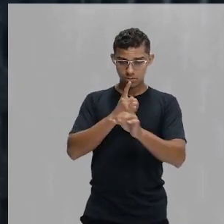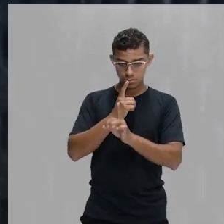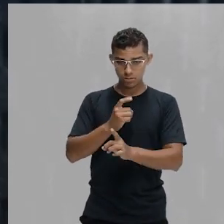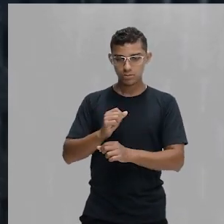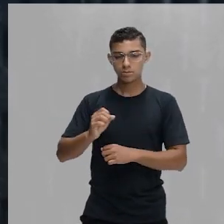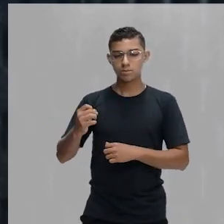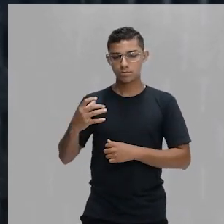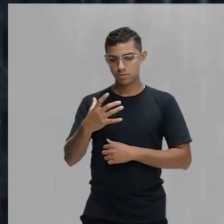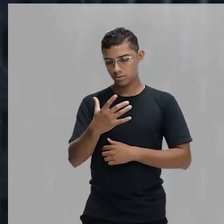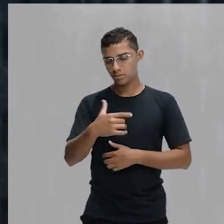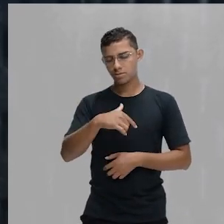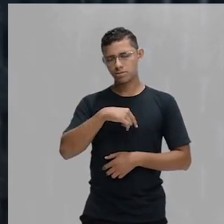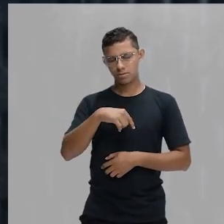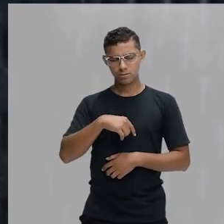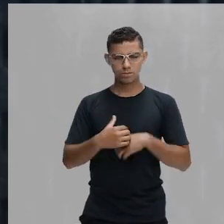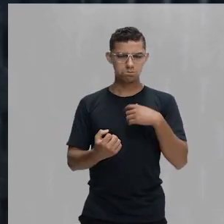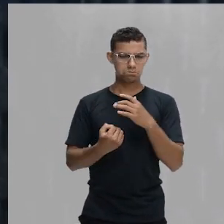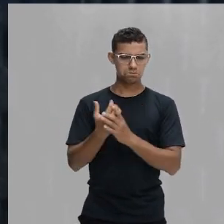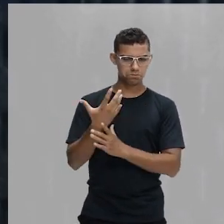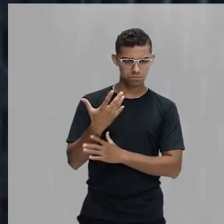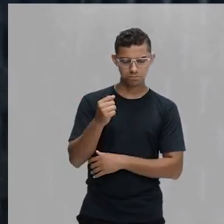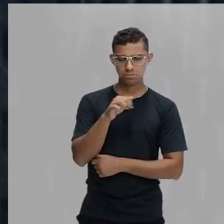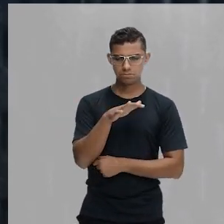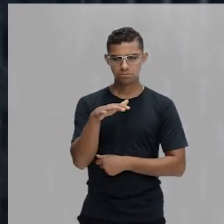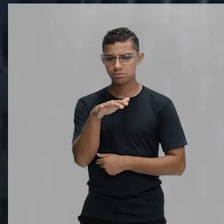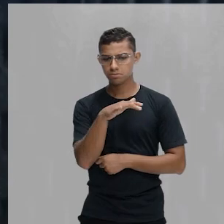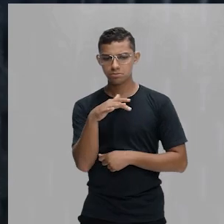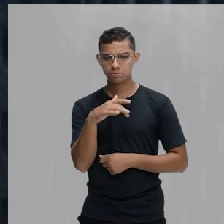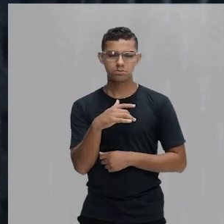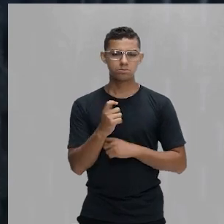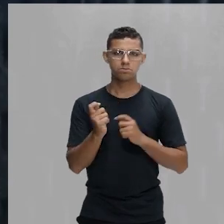gerar aí, ó, né, que vão ser